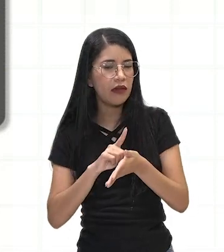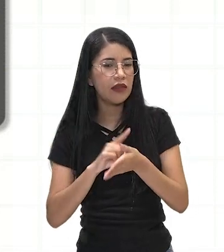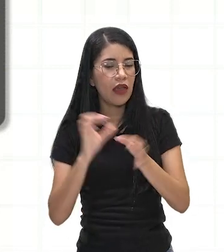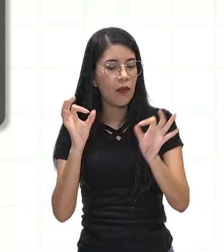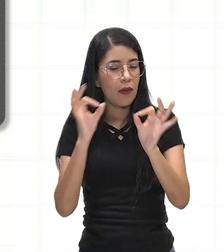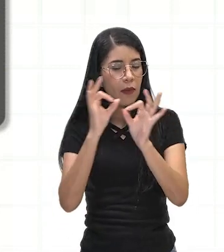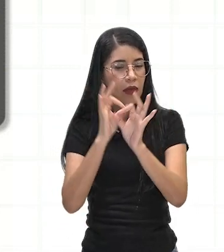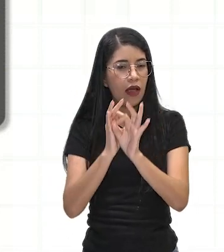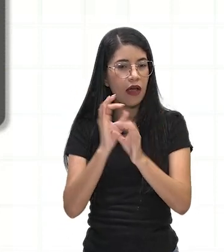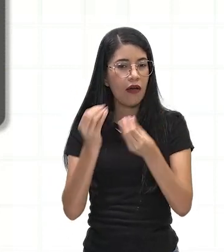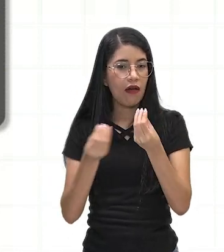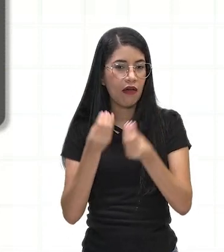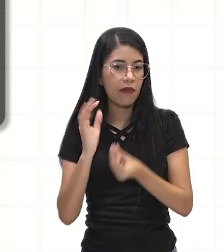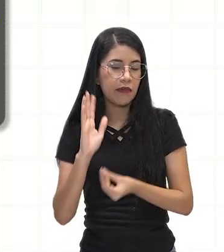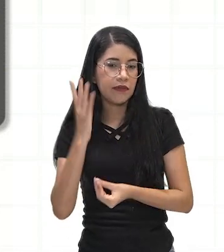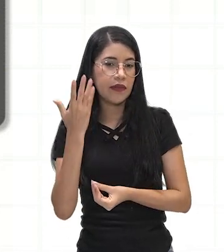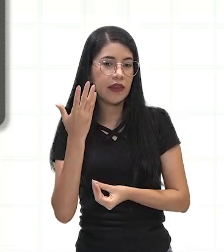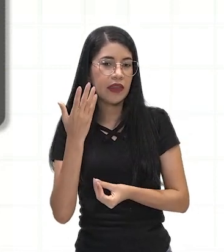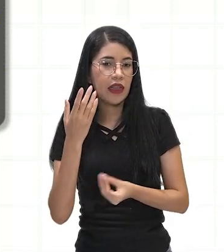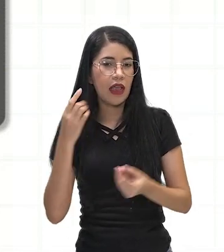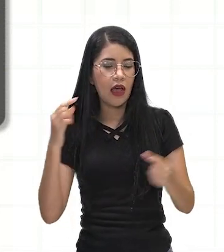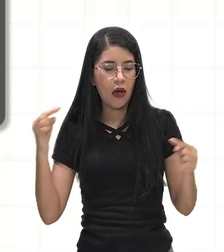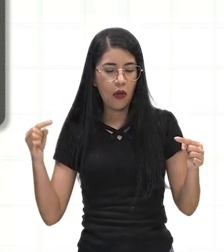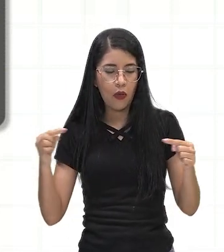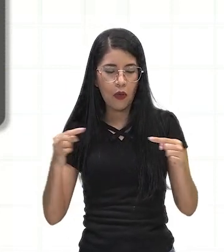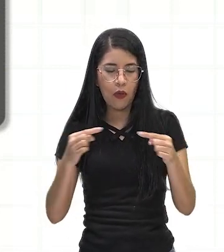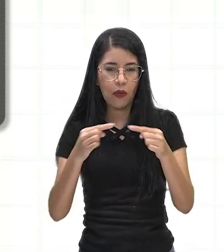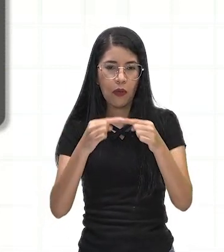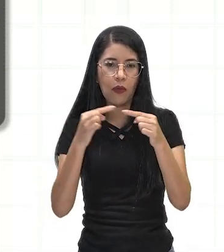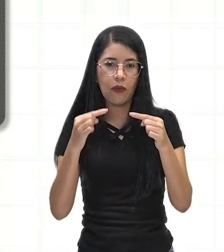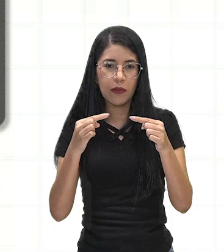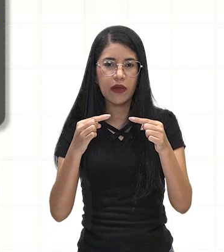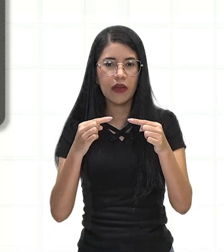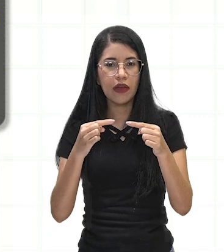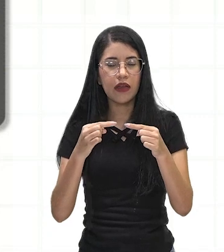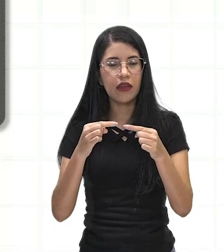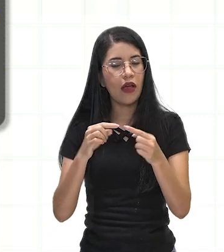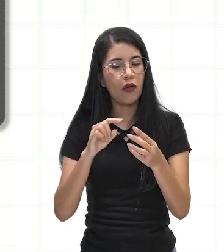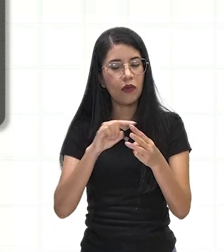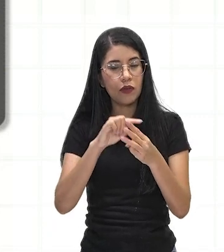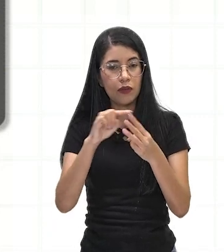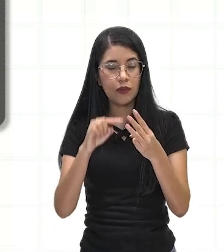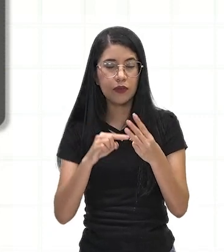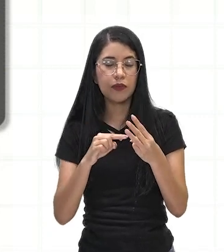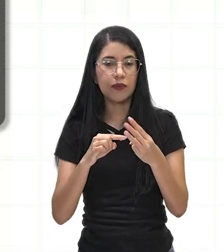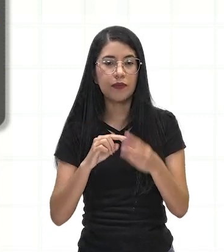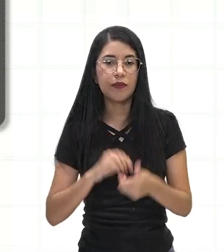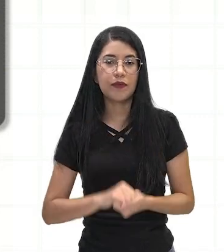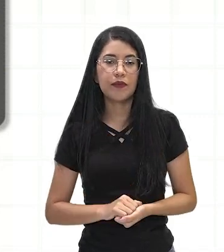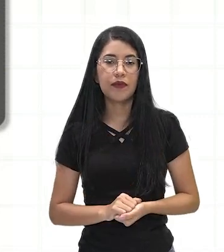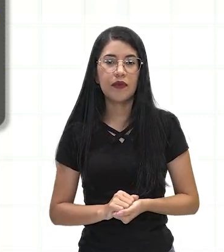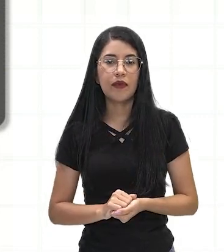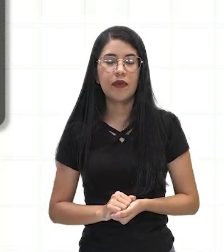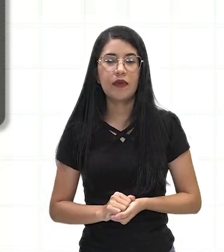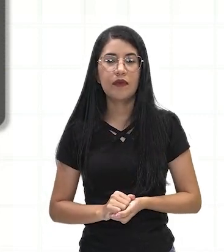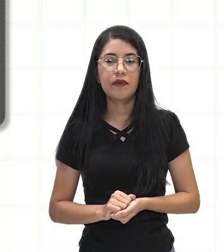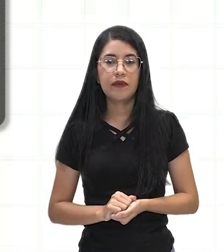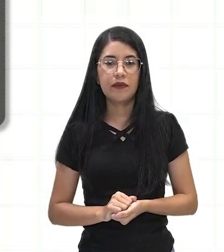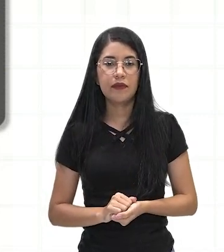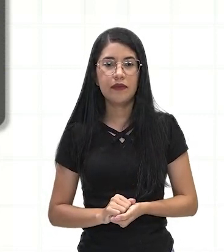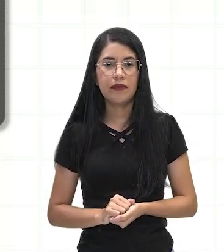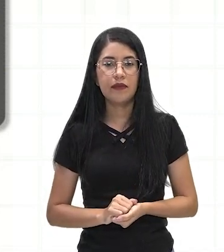vão acontecer quando acontece um alinhamento entre esses astros, né? Nós vamos ter ali a